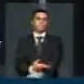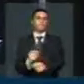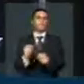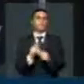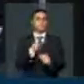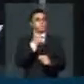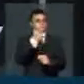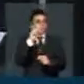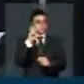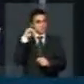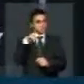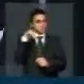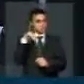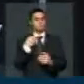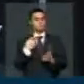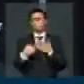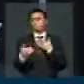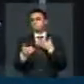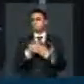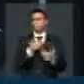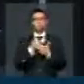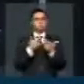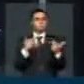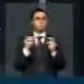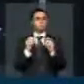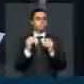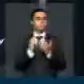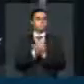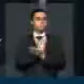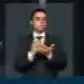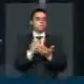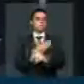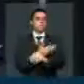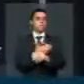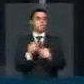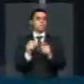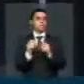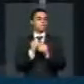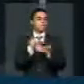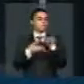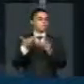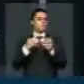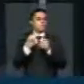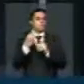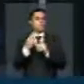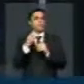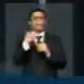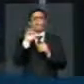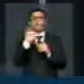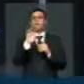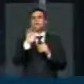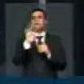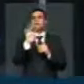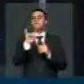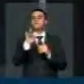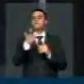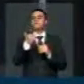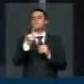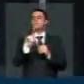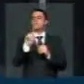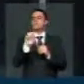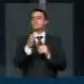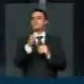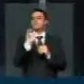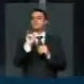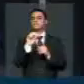consecutivos, qualquer tipo de atividade física ou de envolvimento comunitário. Portanto, faça esse registro que